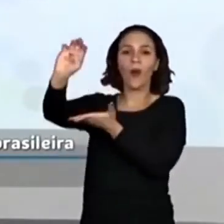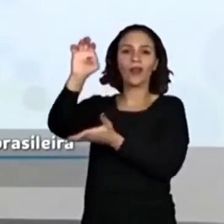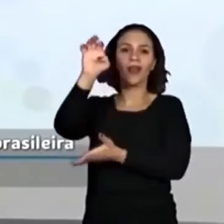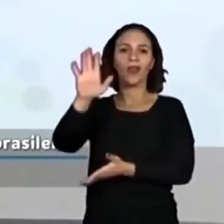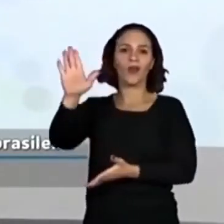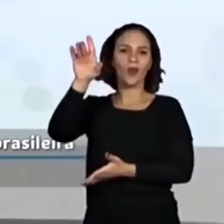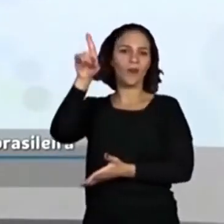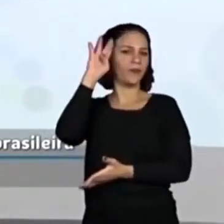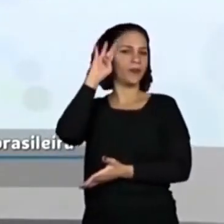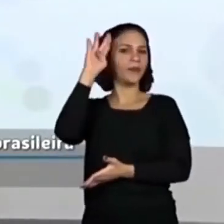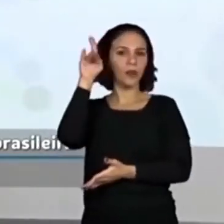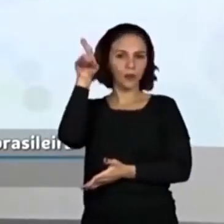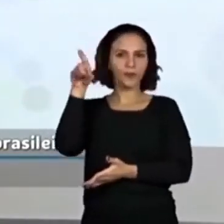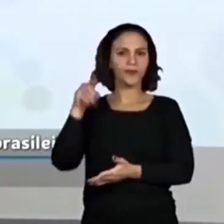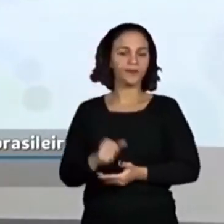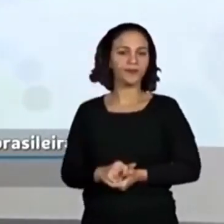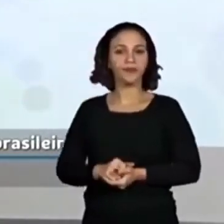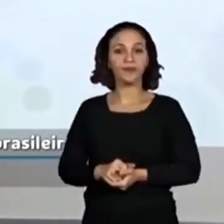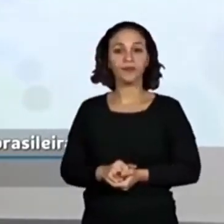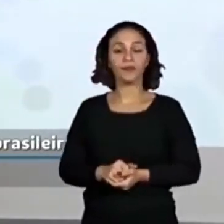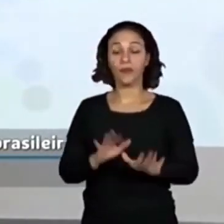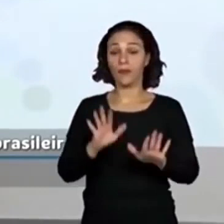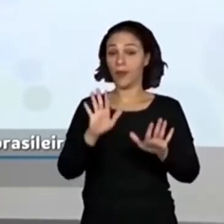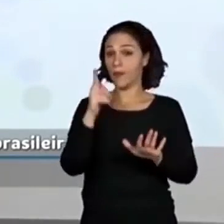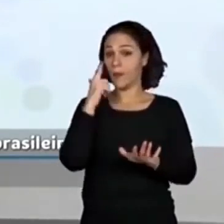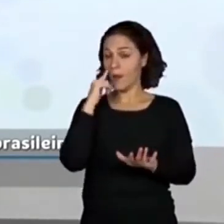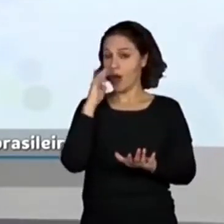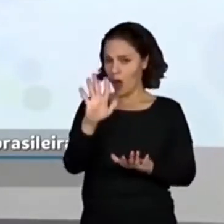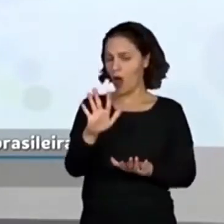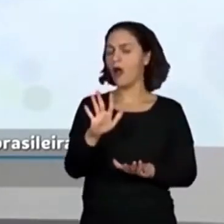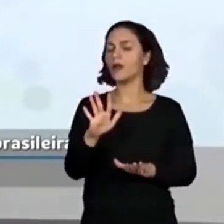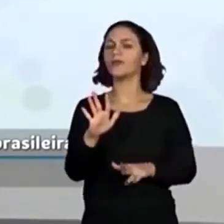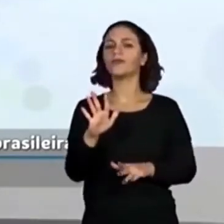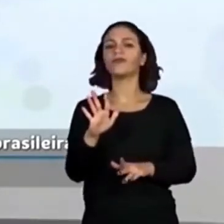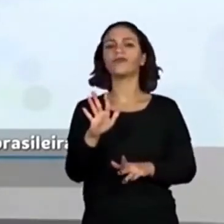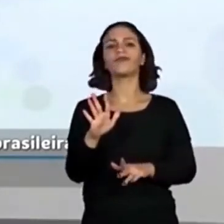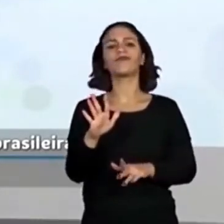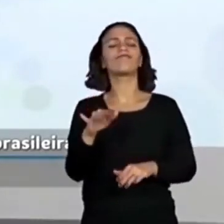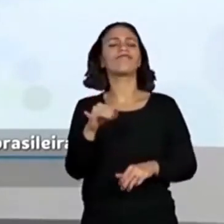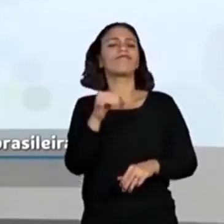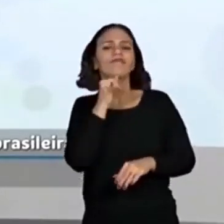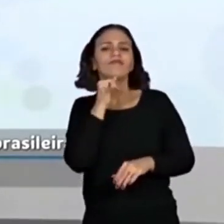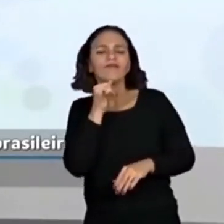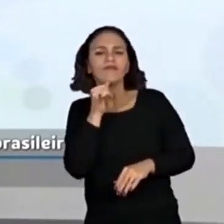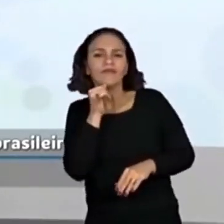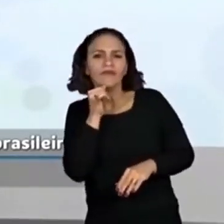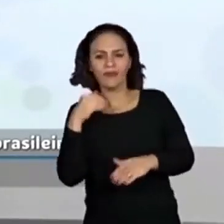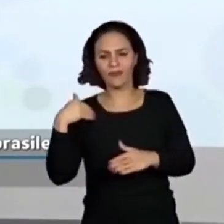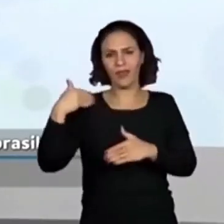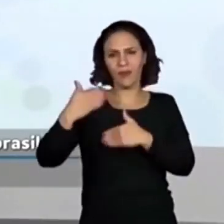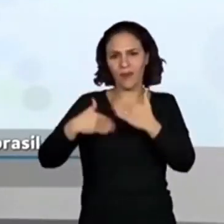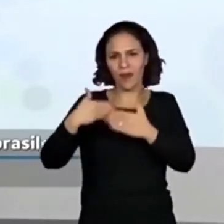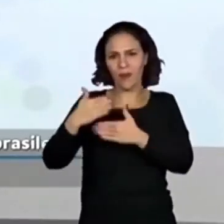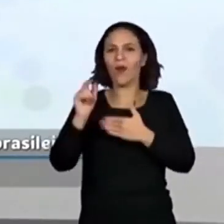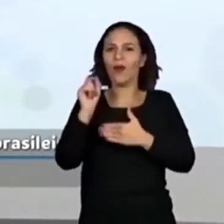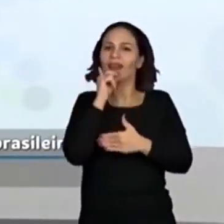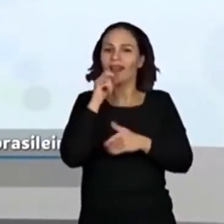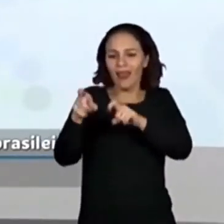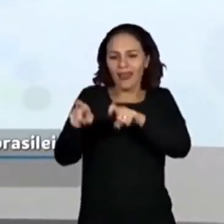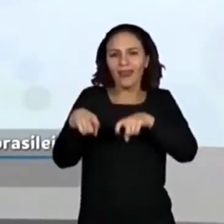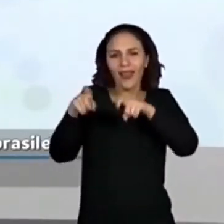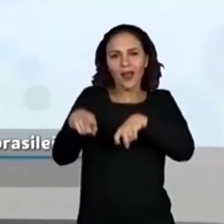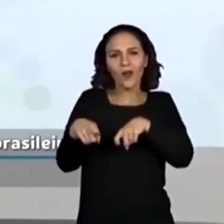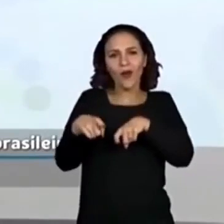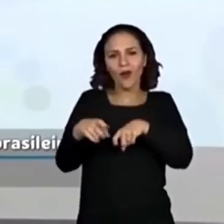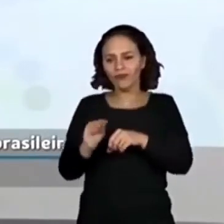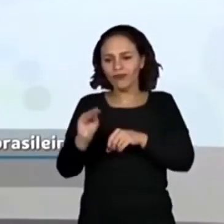Europa, principalmente. Mas, vejam bem, à medida em que eles vinham para o interior, abrindo novas